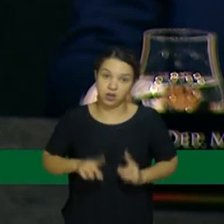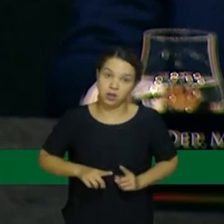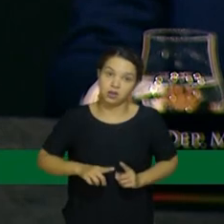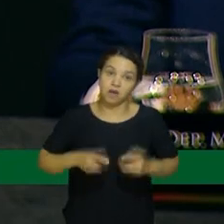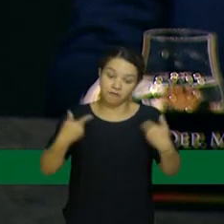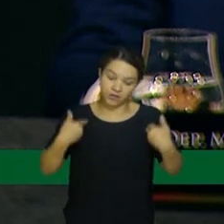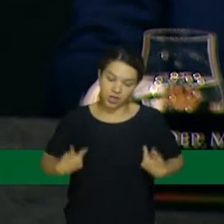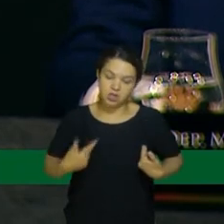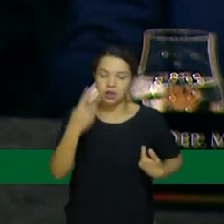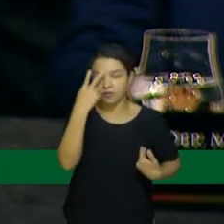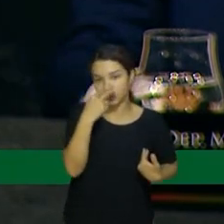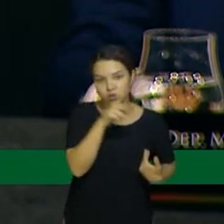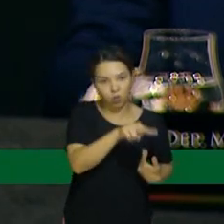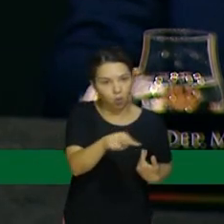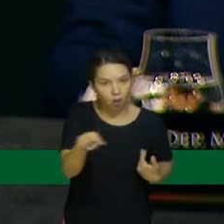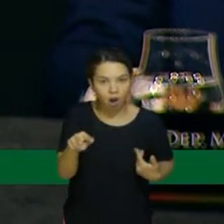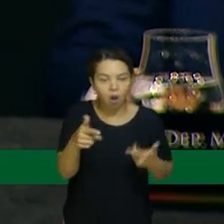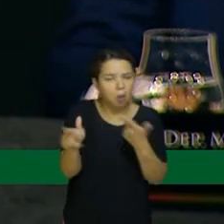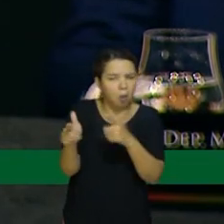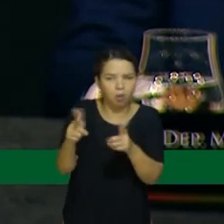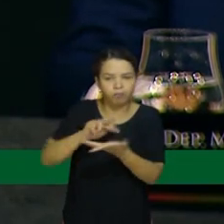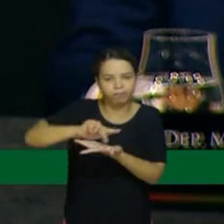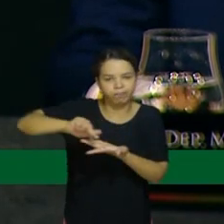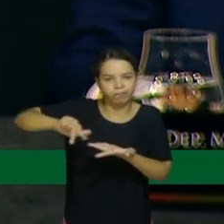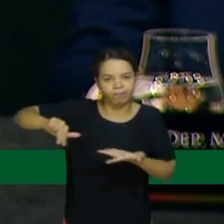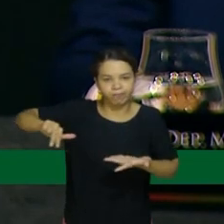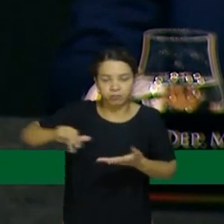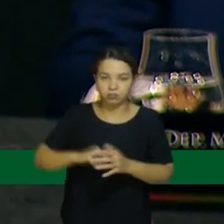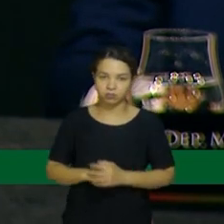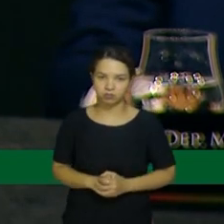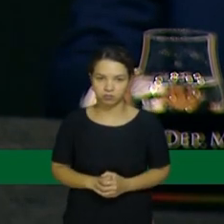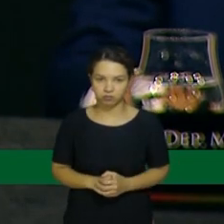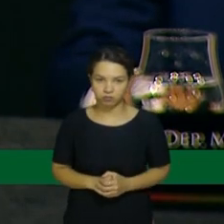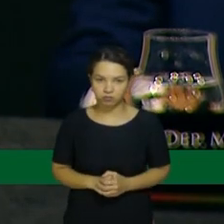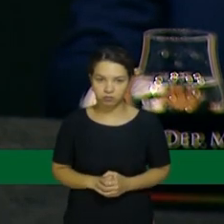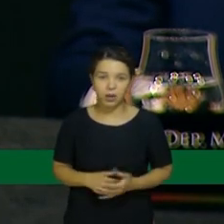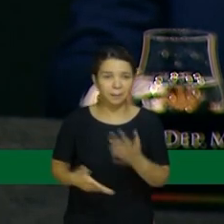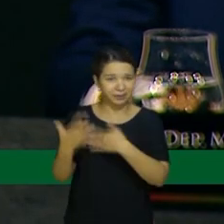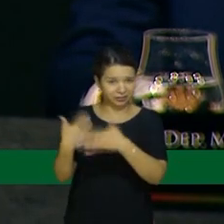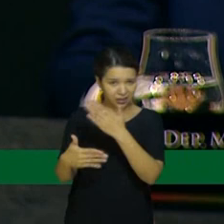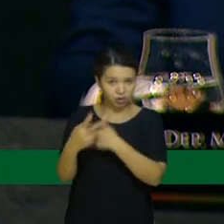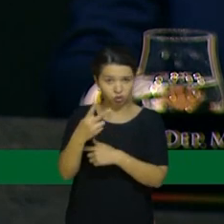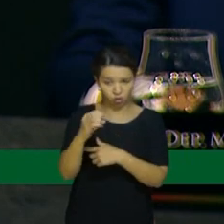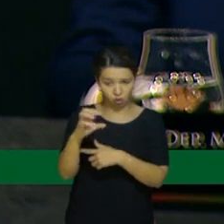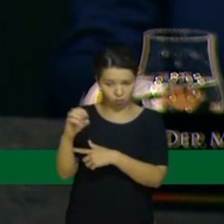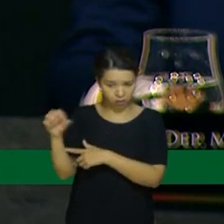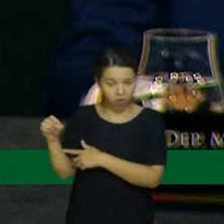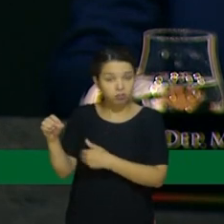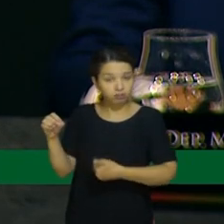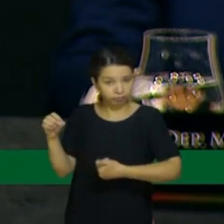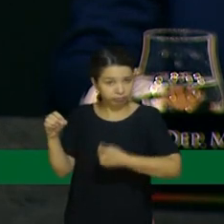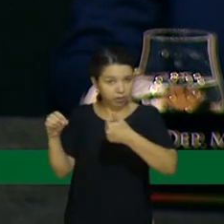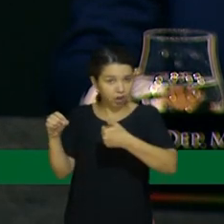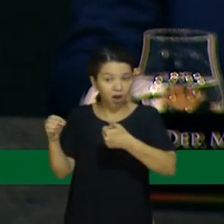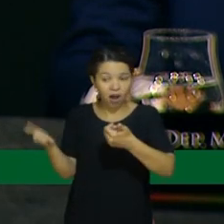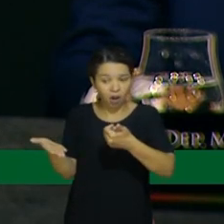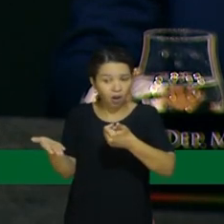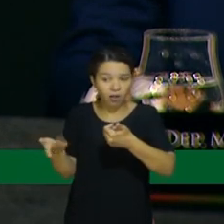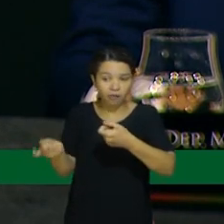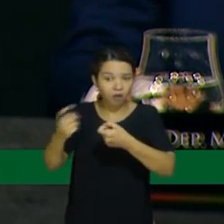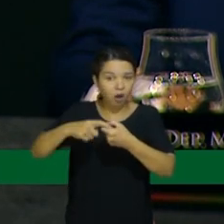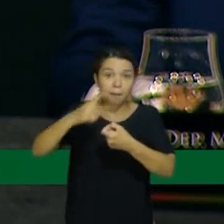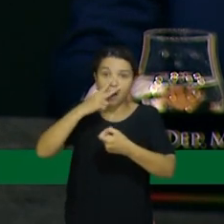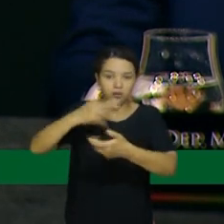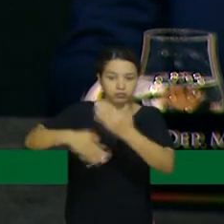Acessibilidade para nós, em 2000, estava um pouco melhor. Agora voltamos, estamos num retrocesso de